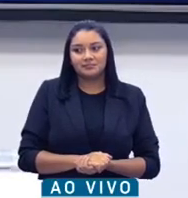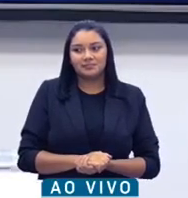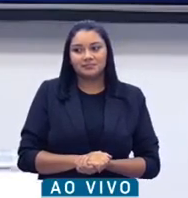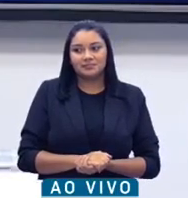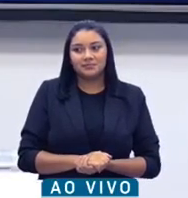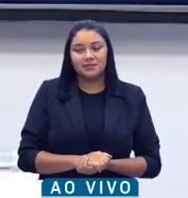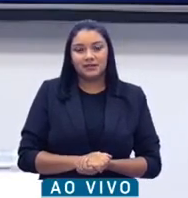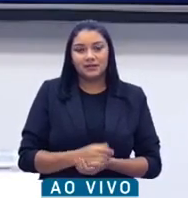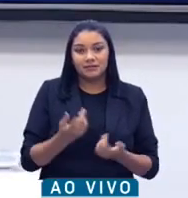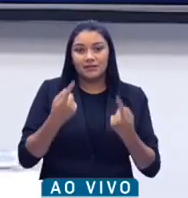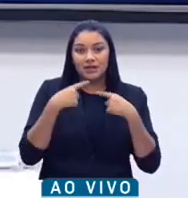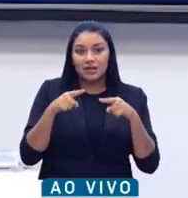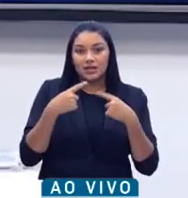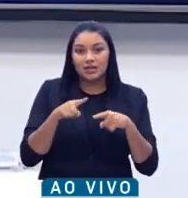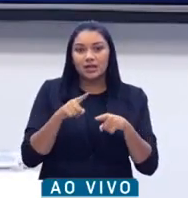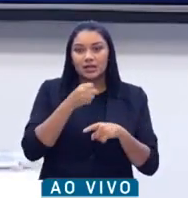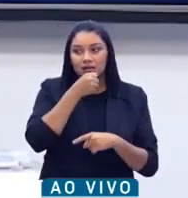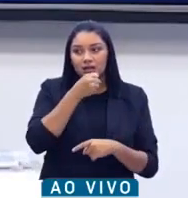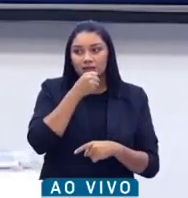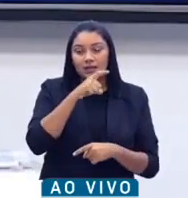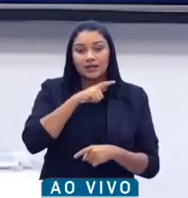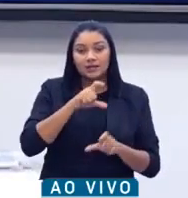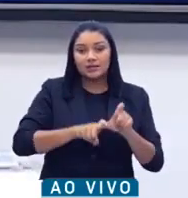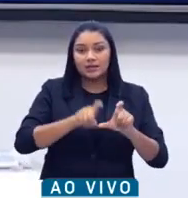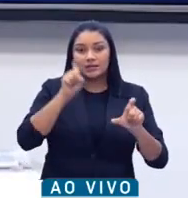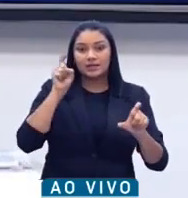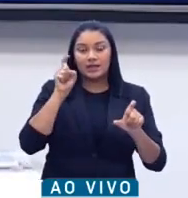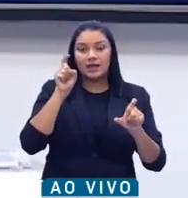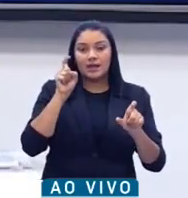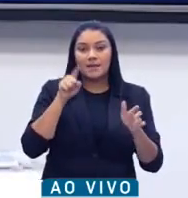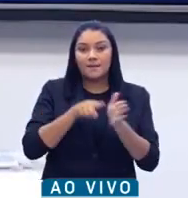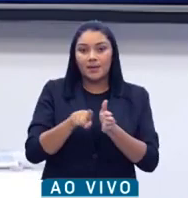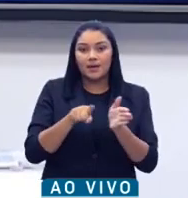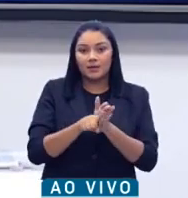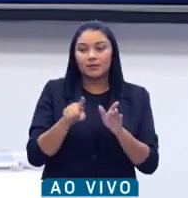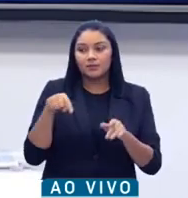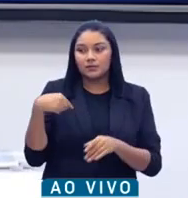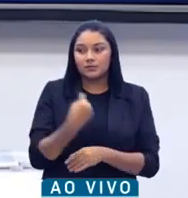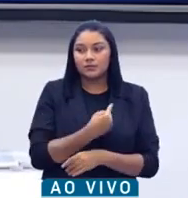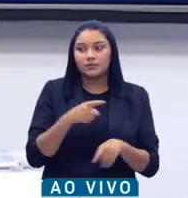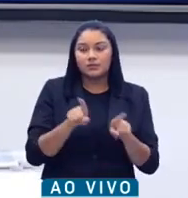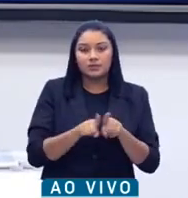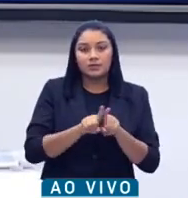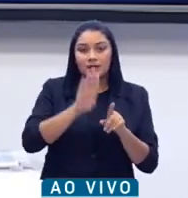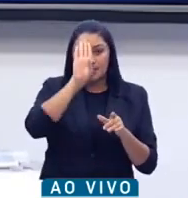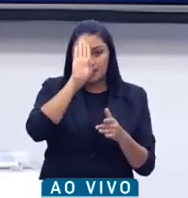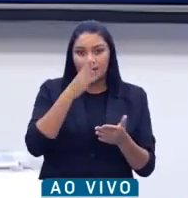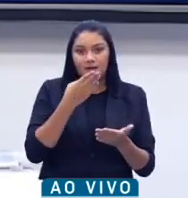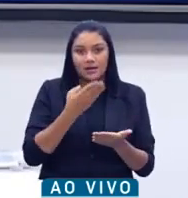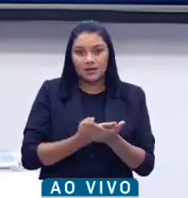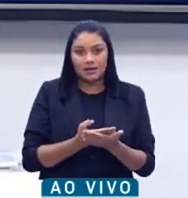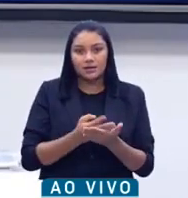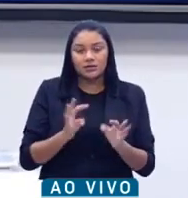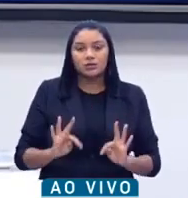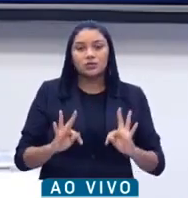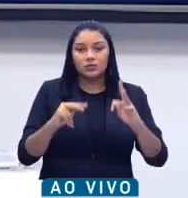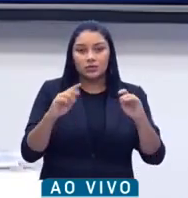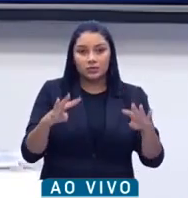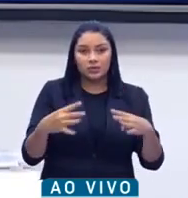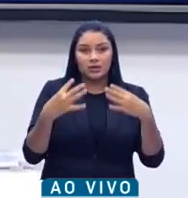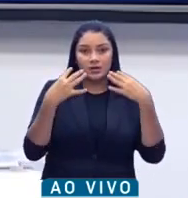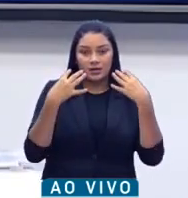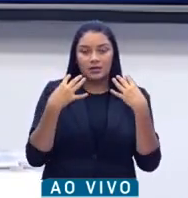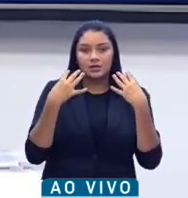jornalista. Eles têm independência para fazerem as suas perguntas e nós também acreditamos, eu acredito que o internauta e o telespectador, o